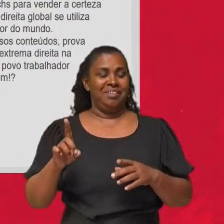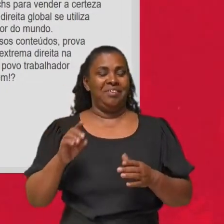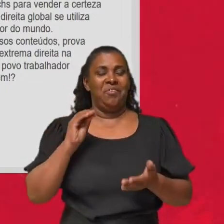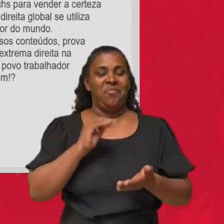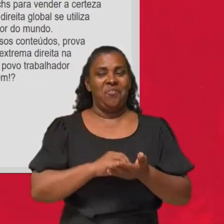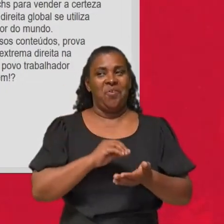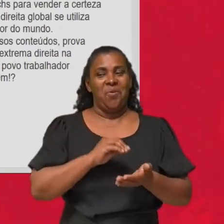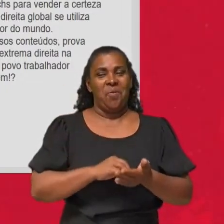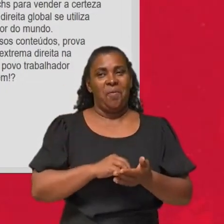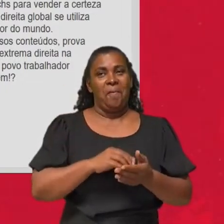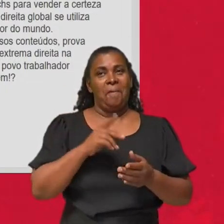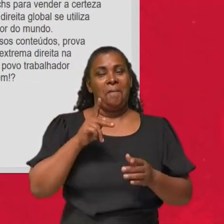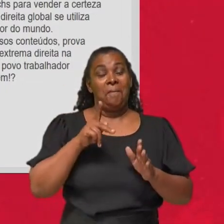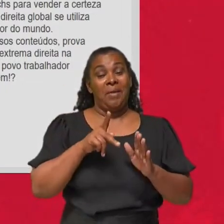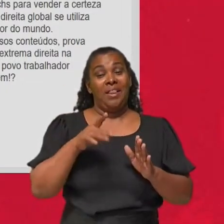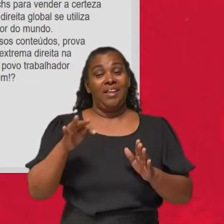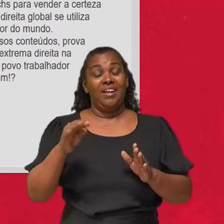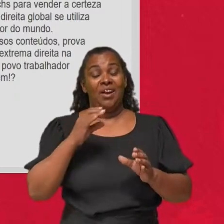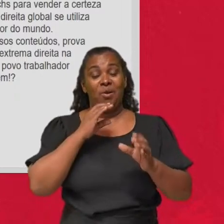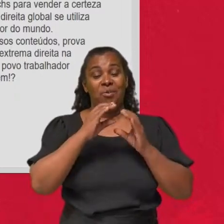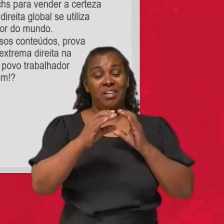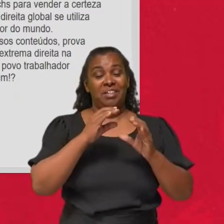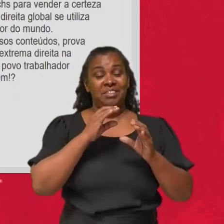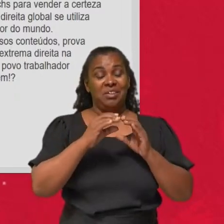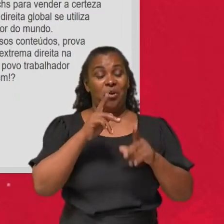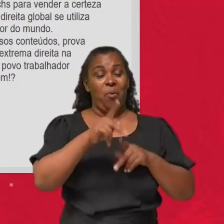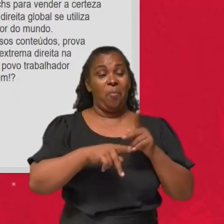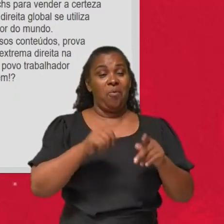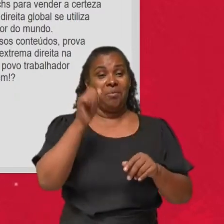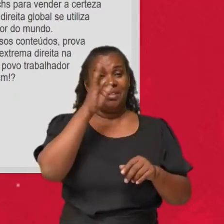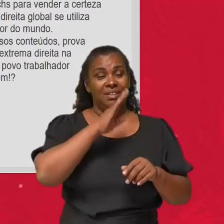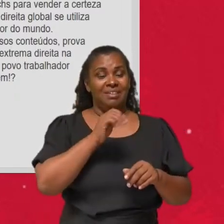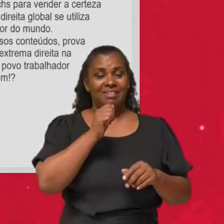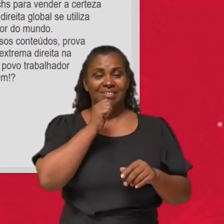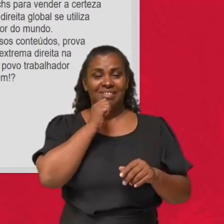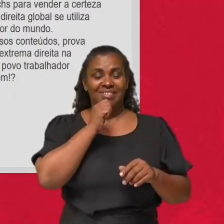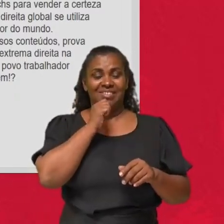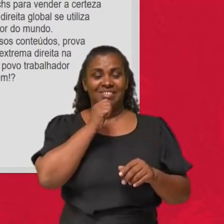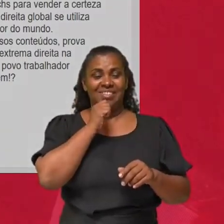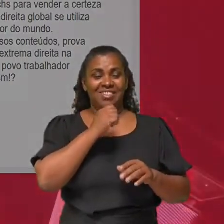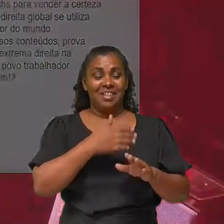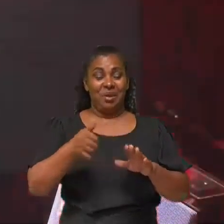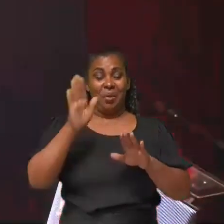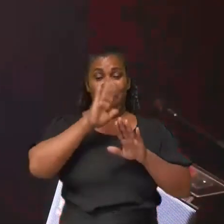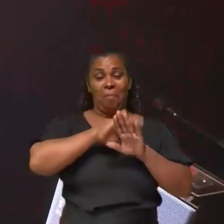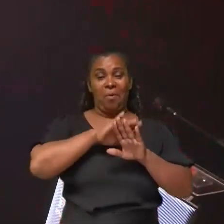brasileiro, sem, contudo, atuar sem escrúpulos como eles fazem? Laura, é contigo.